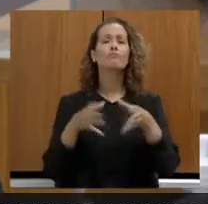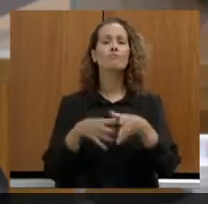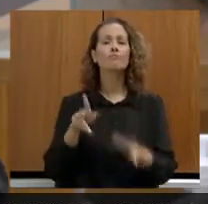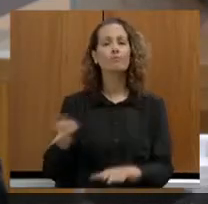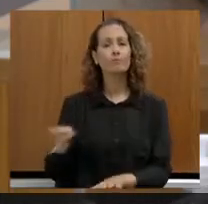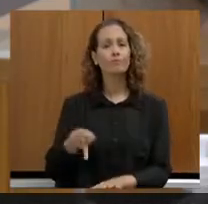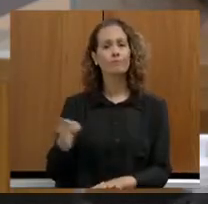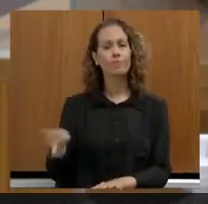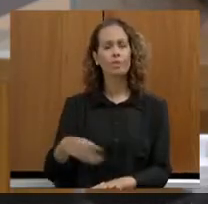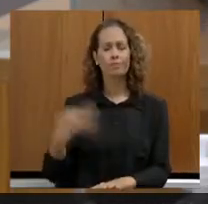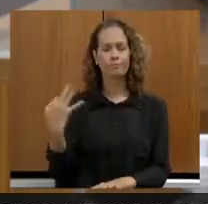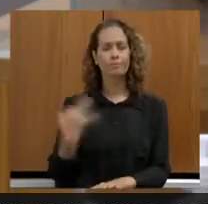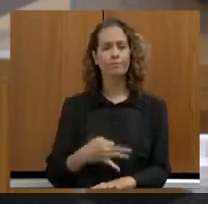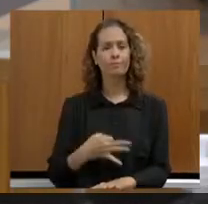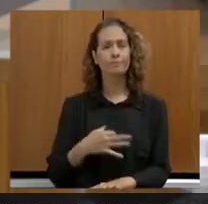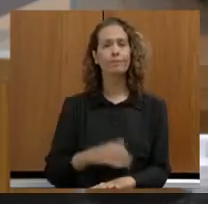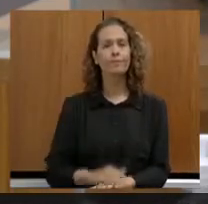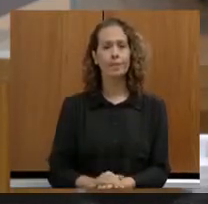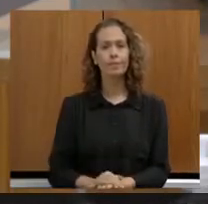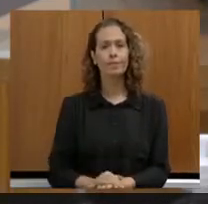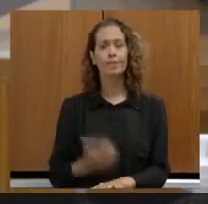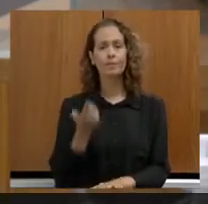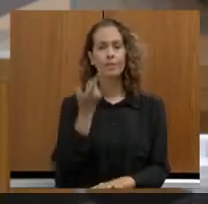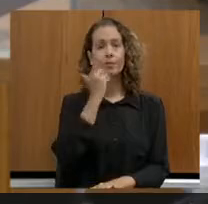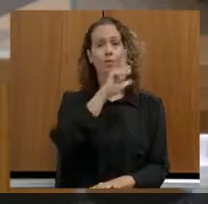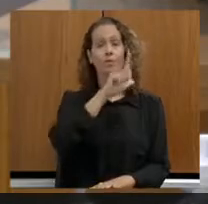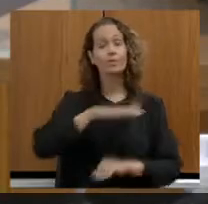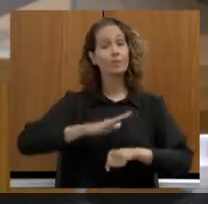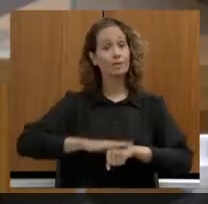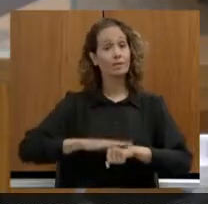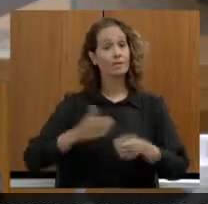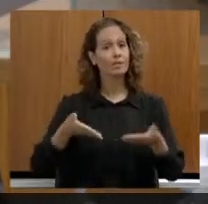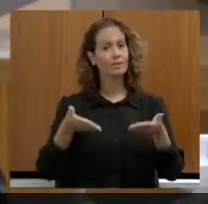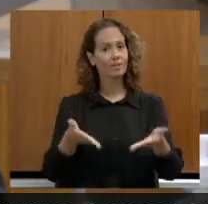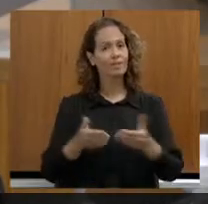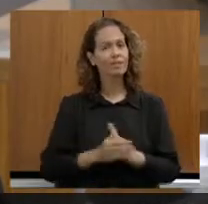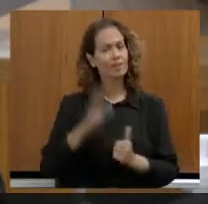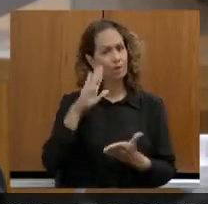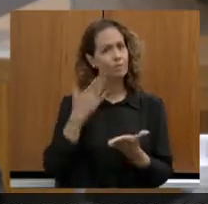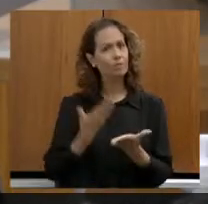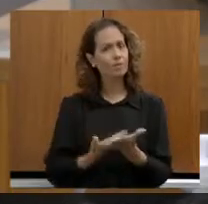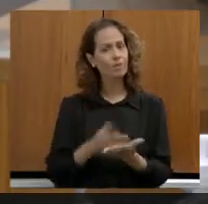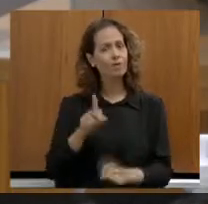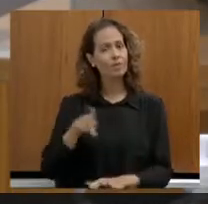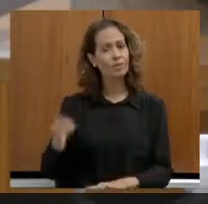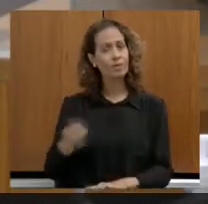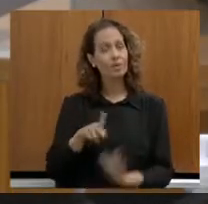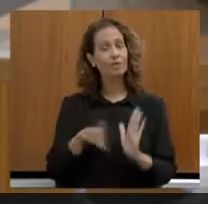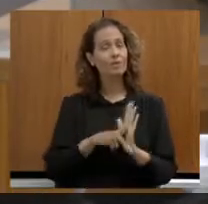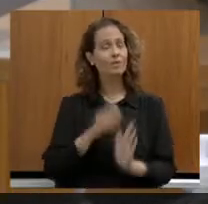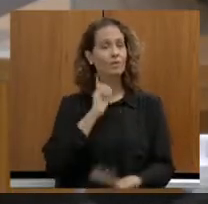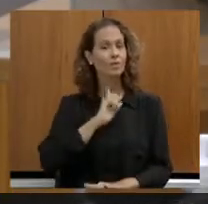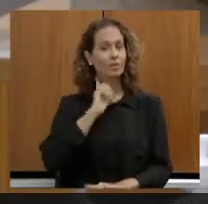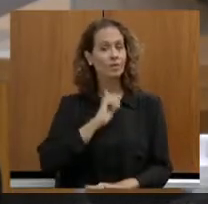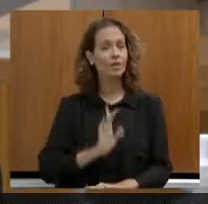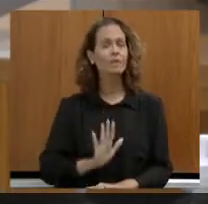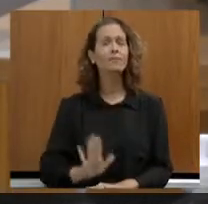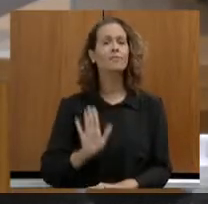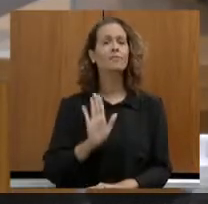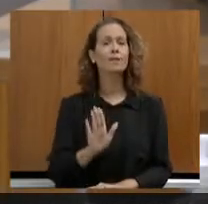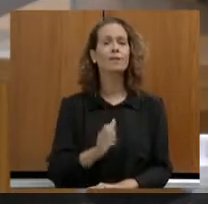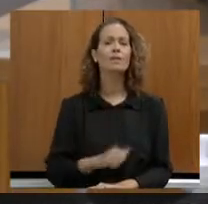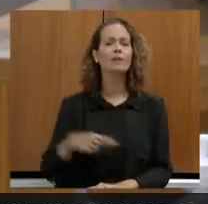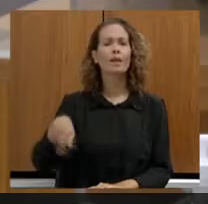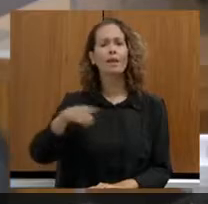com toda a certeza vão conseguir fazer isso eu confio no professor de Minas Gerais mas